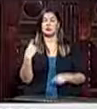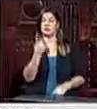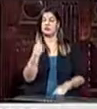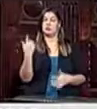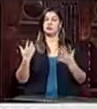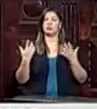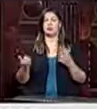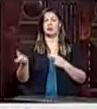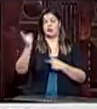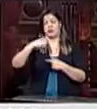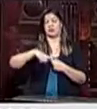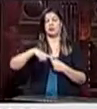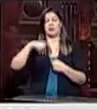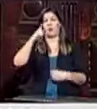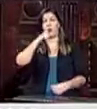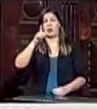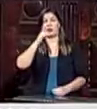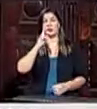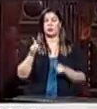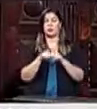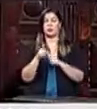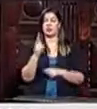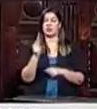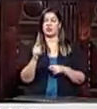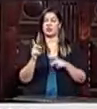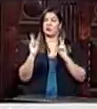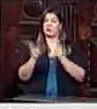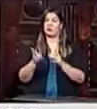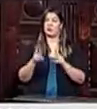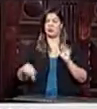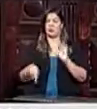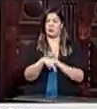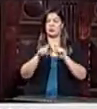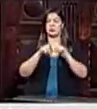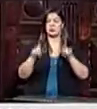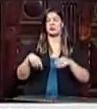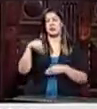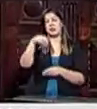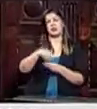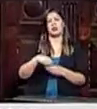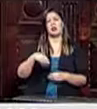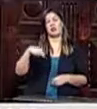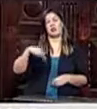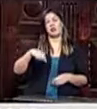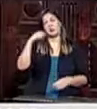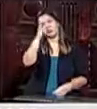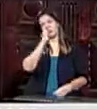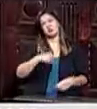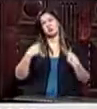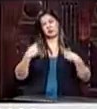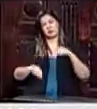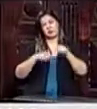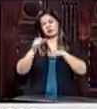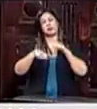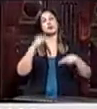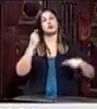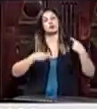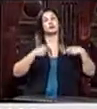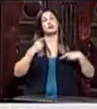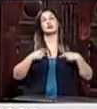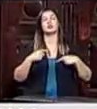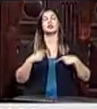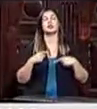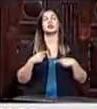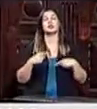que o dinheiro prevalece no sistema eleitoral, esse país precisa urgentemente de uma reforma política e só terá